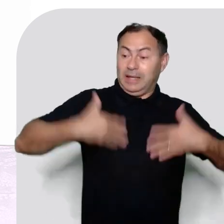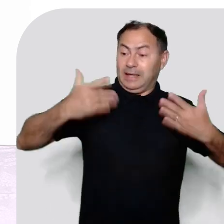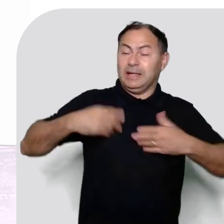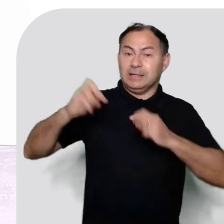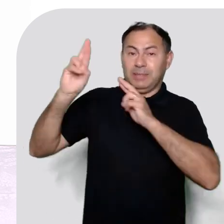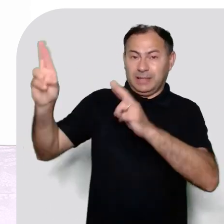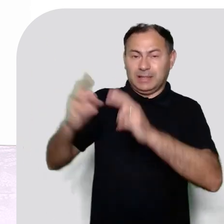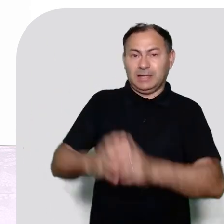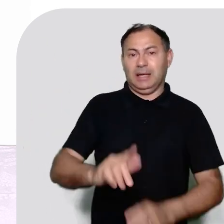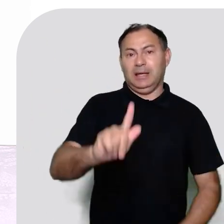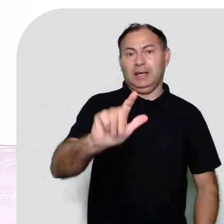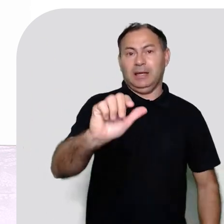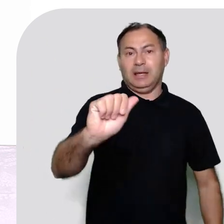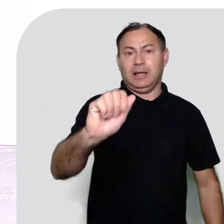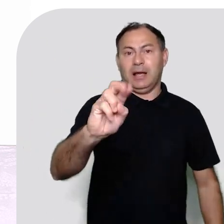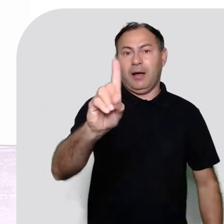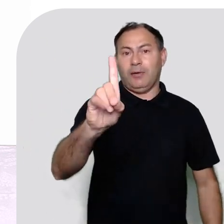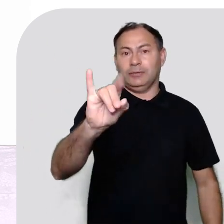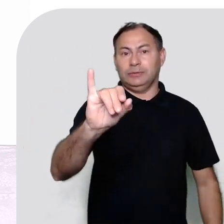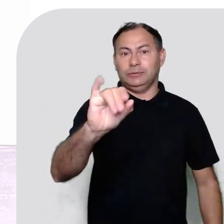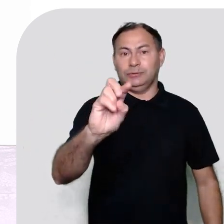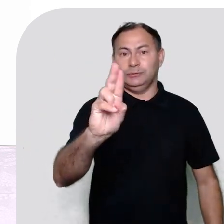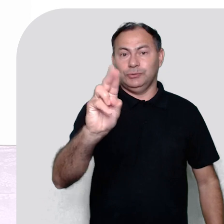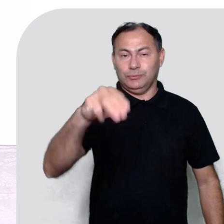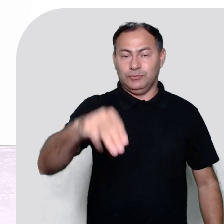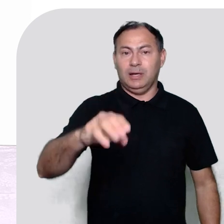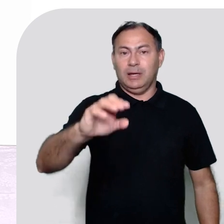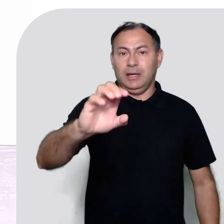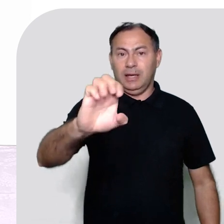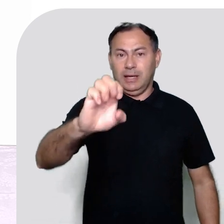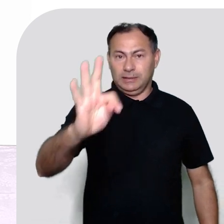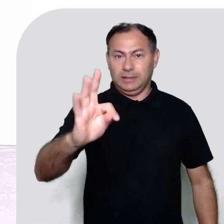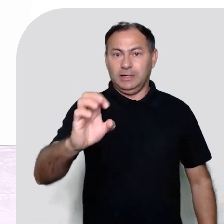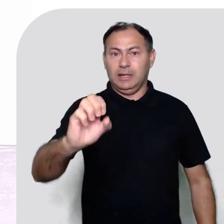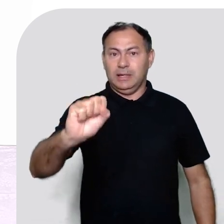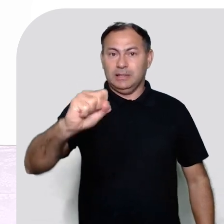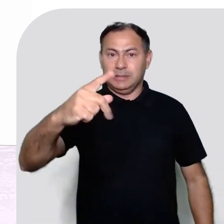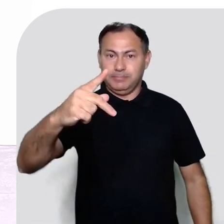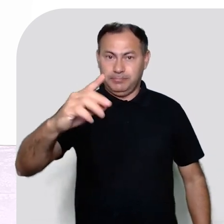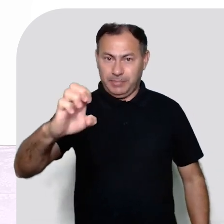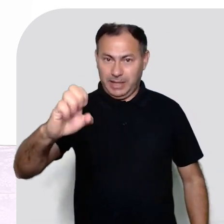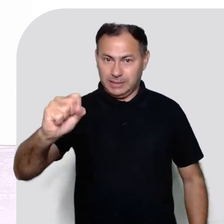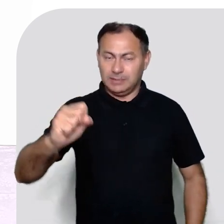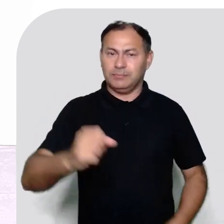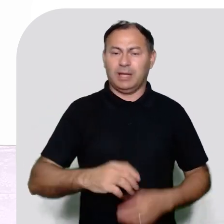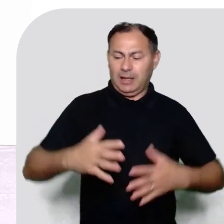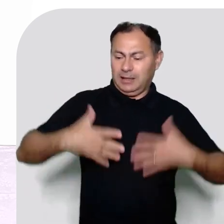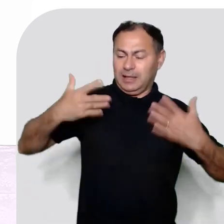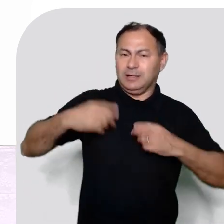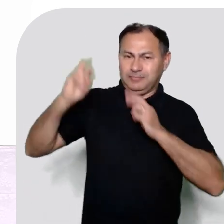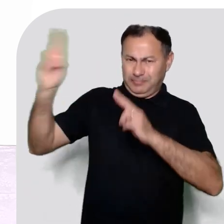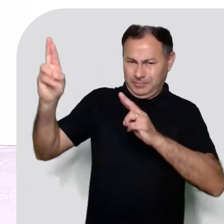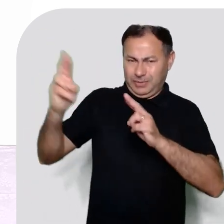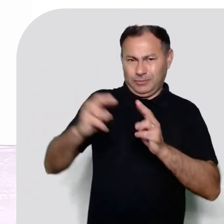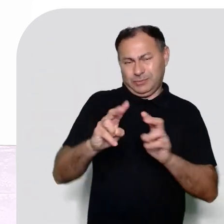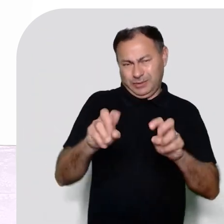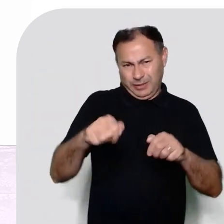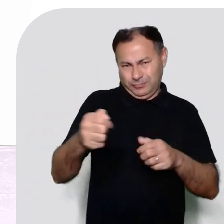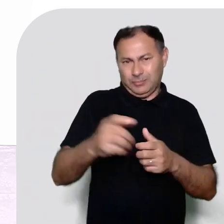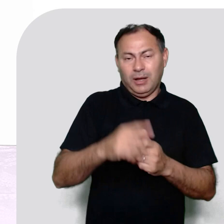vai falar sobre a atualidade. Ela fala sobre temas muito atuais.